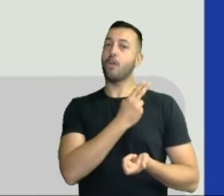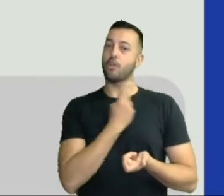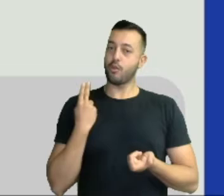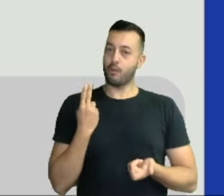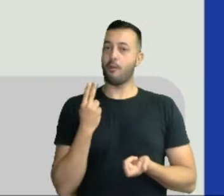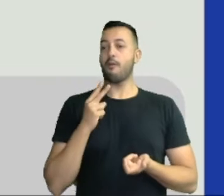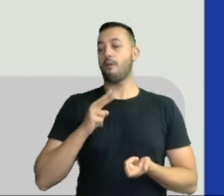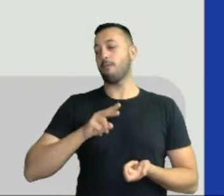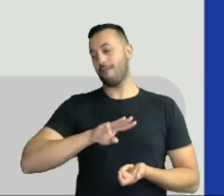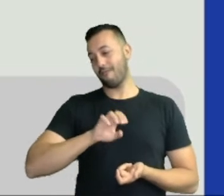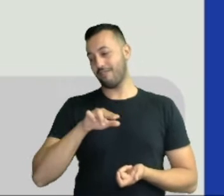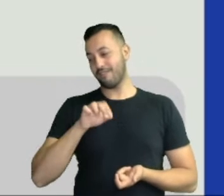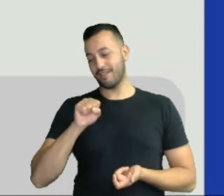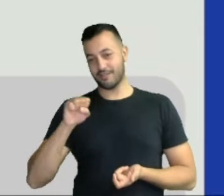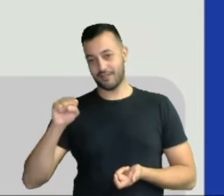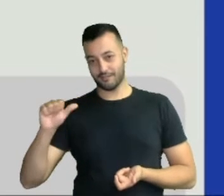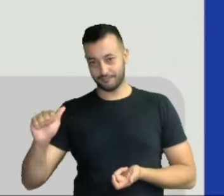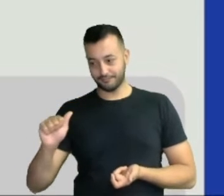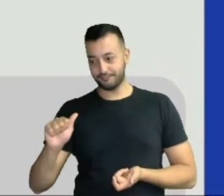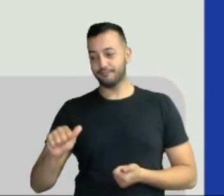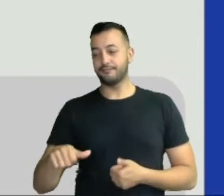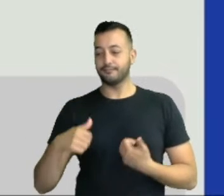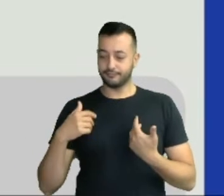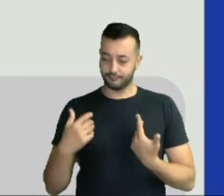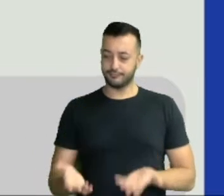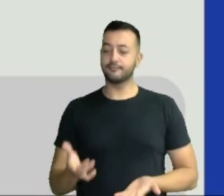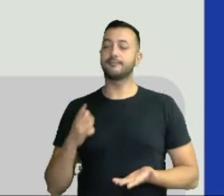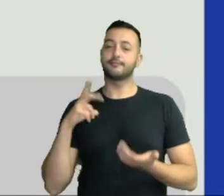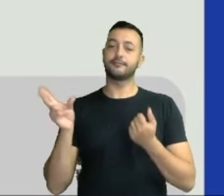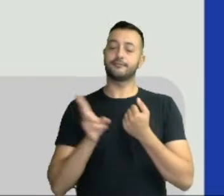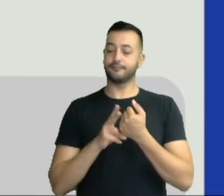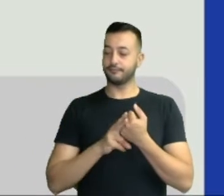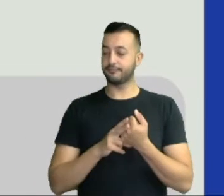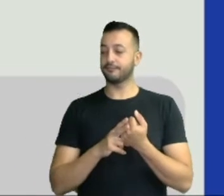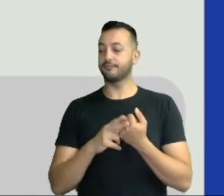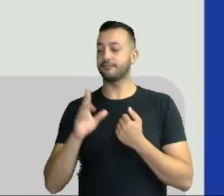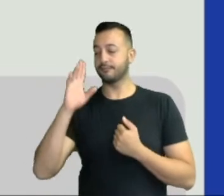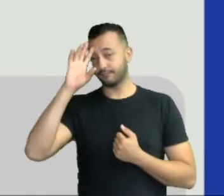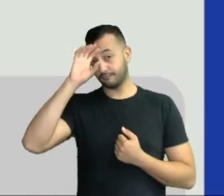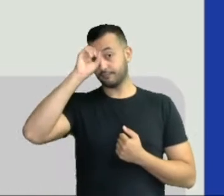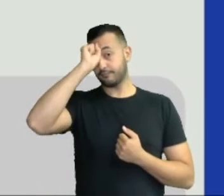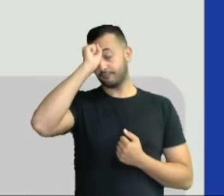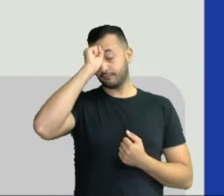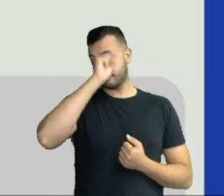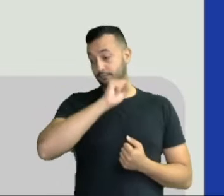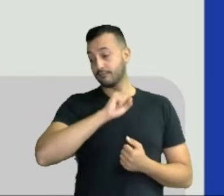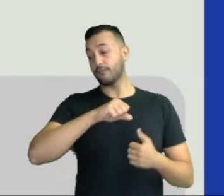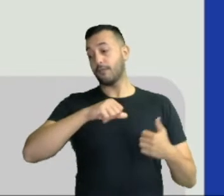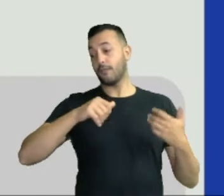Vanessa. E aí a gente tem o verbo entender.